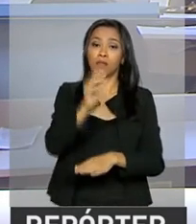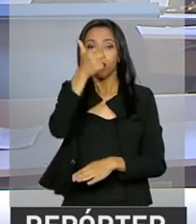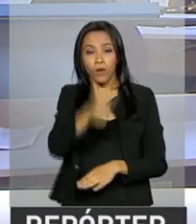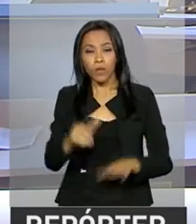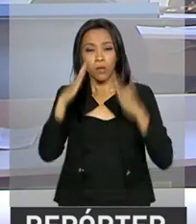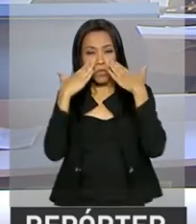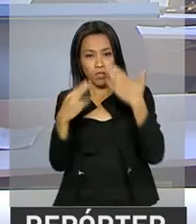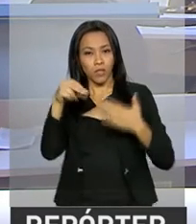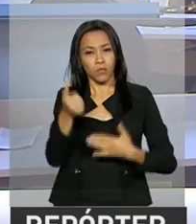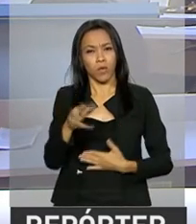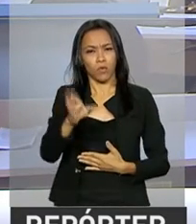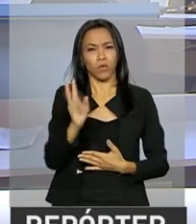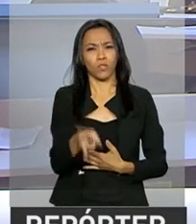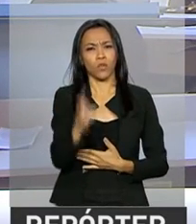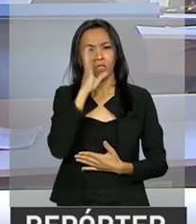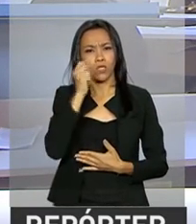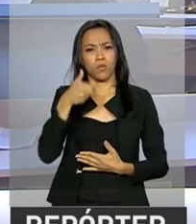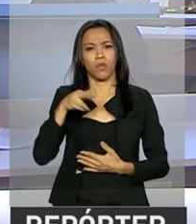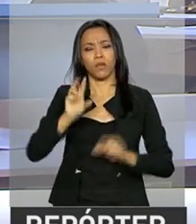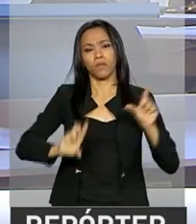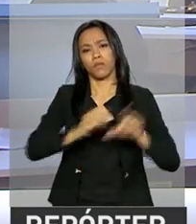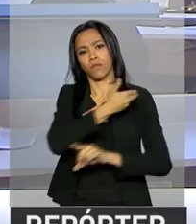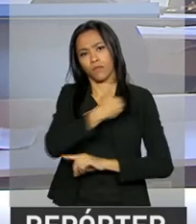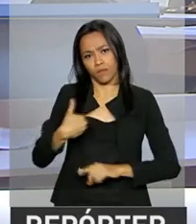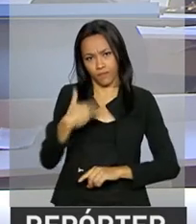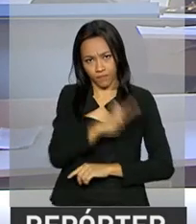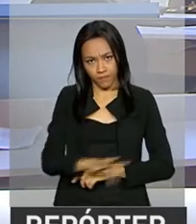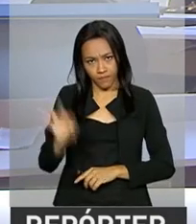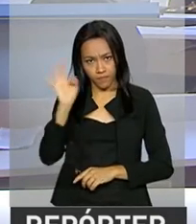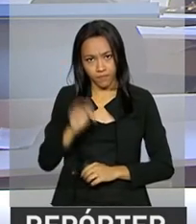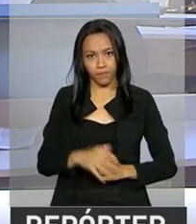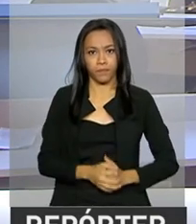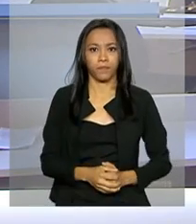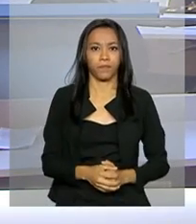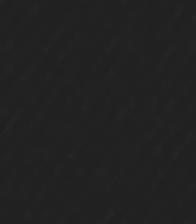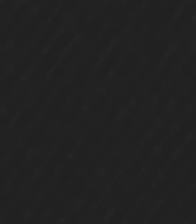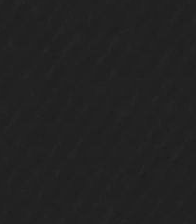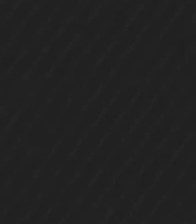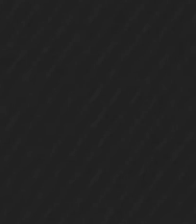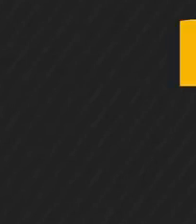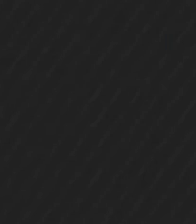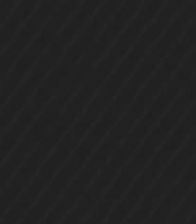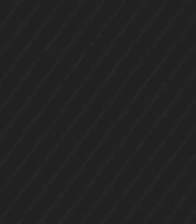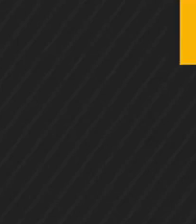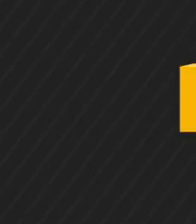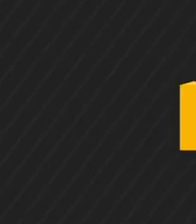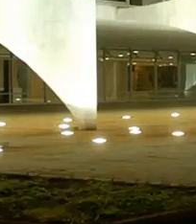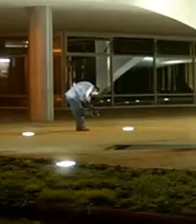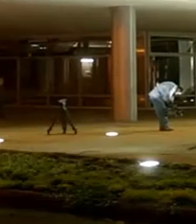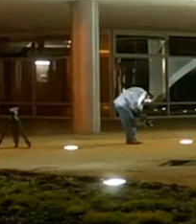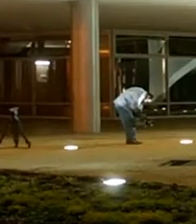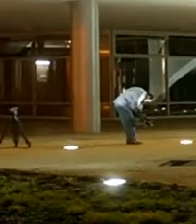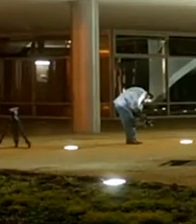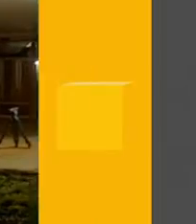NBR. Continue com a gente aqui na TV NBR, a TV do Governo Federal.